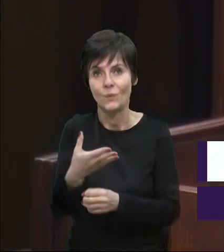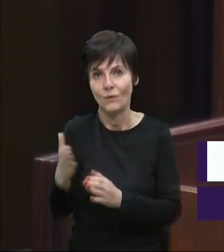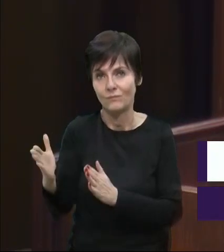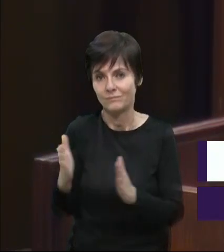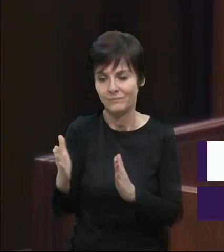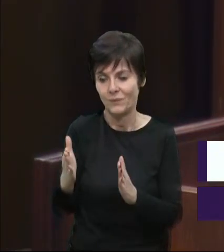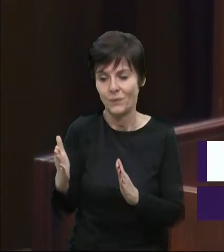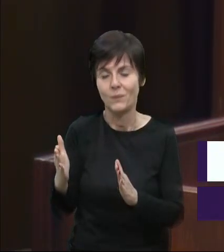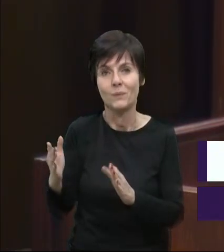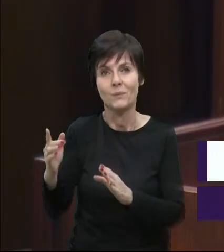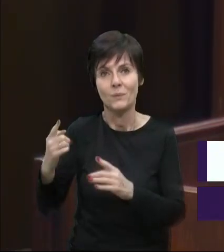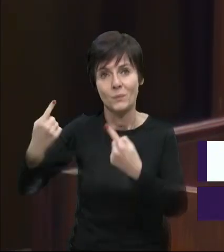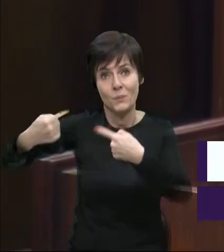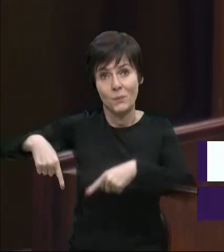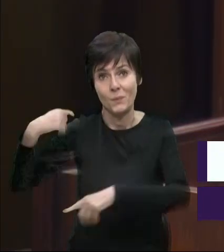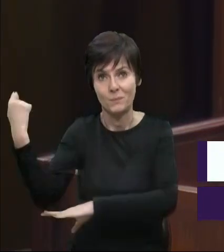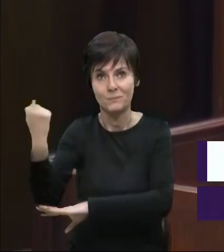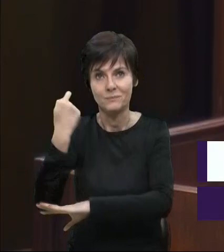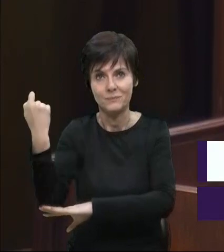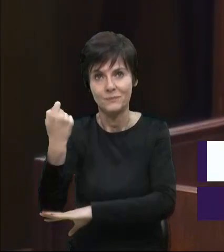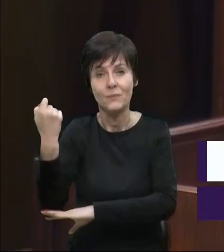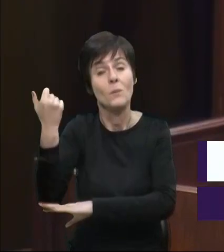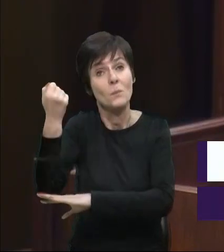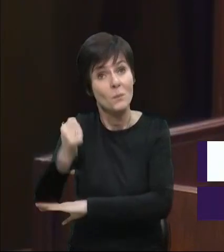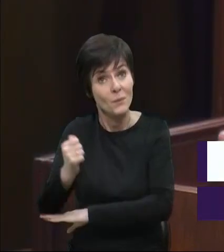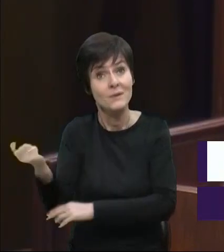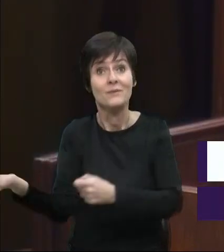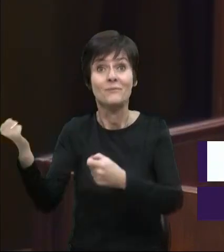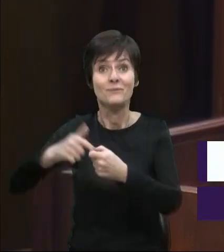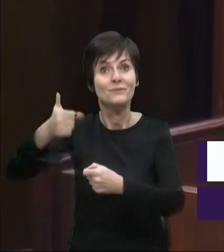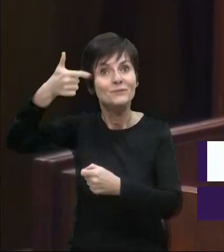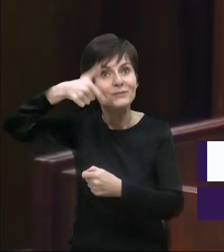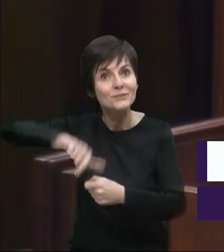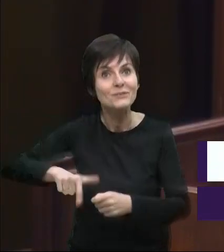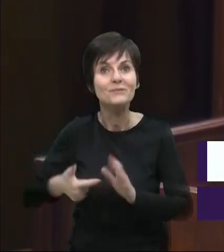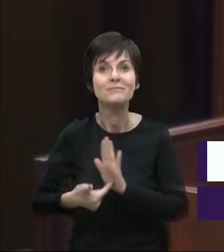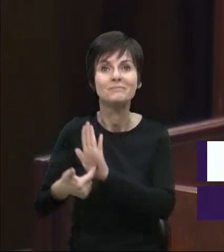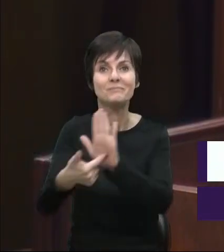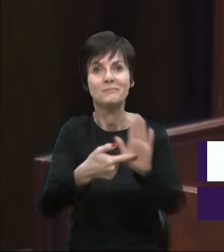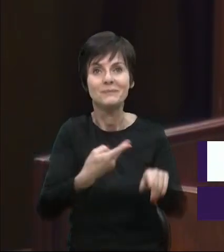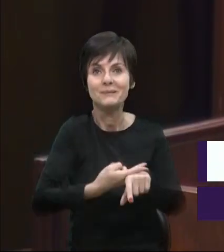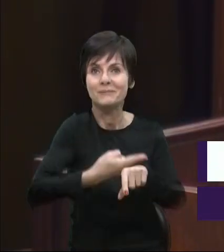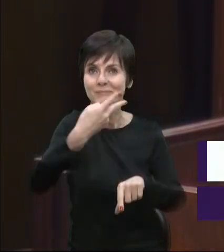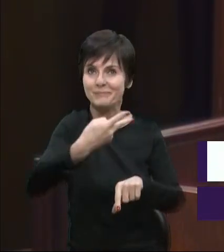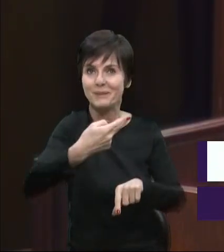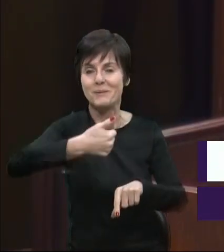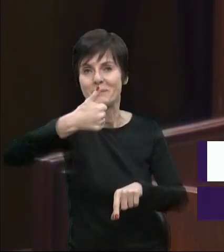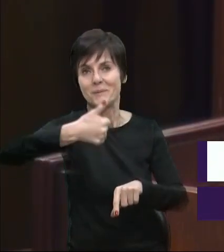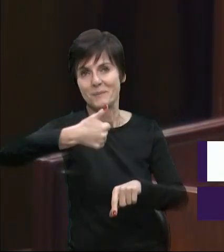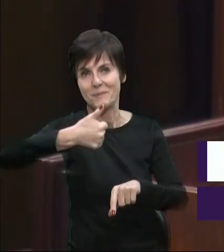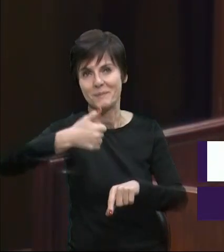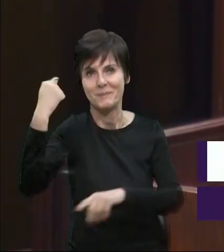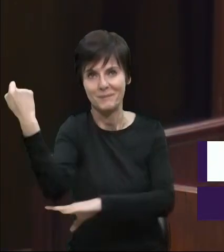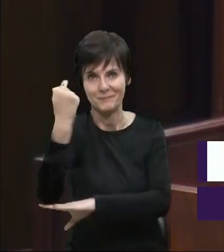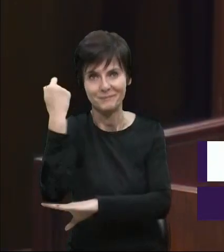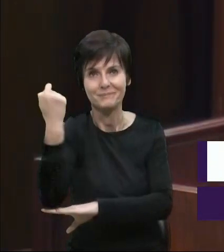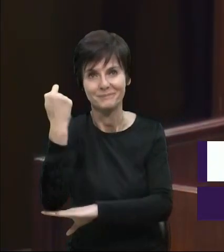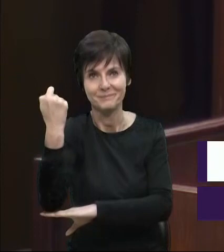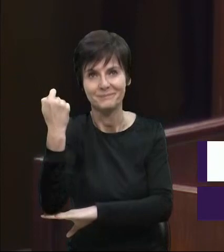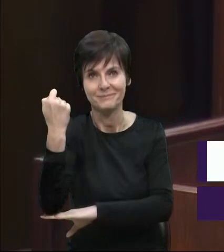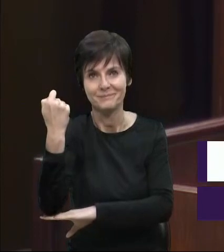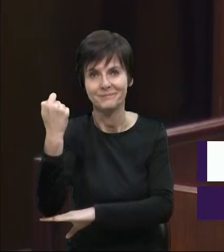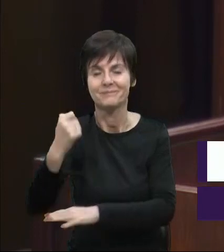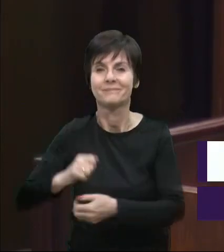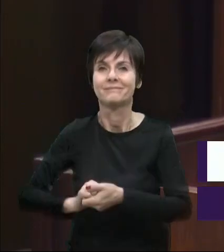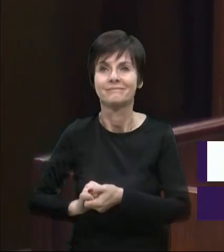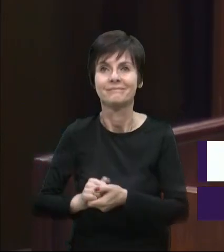Campeonato Gaúcho, que talvez podemos estar aqui novamente comemorando um título, quem sabe, né, uma final de um campeonato. Acho